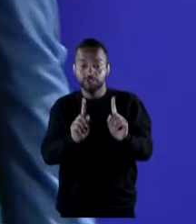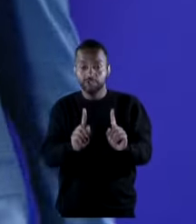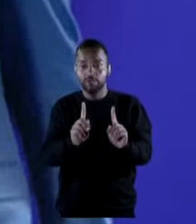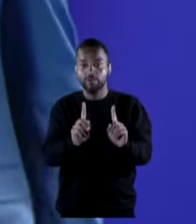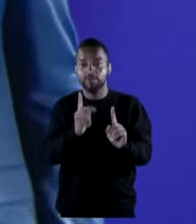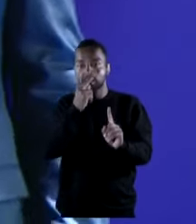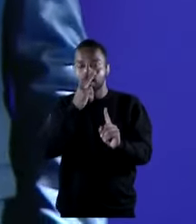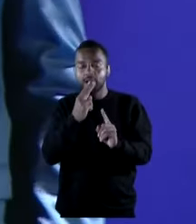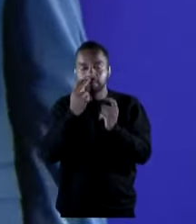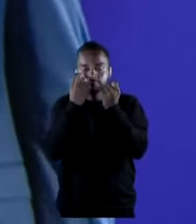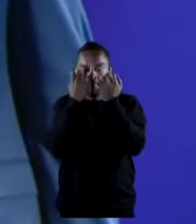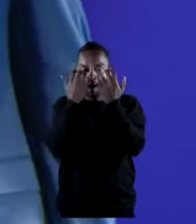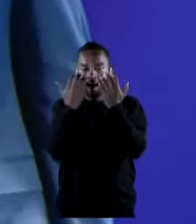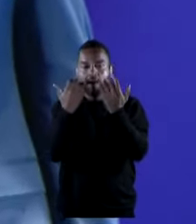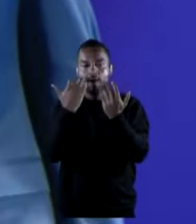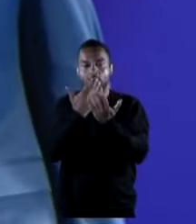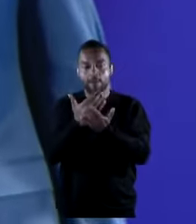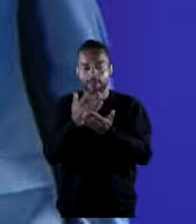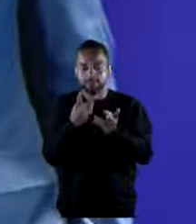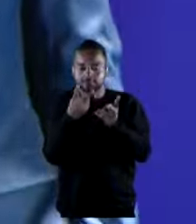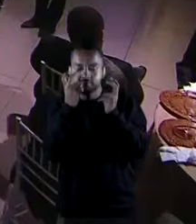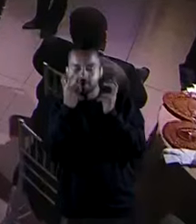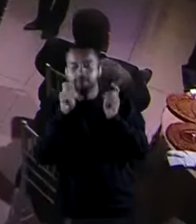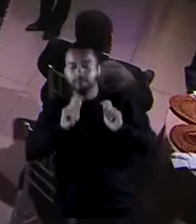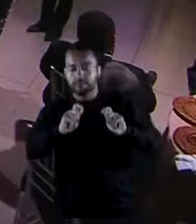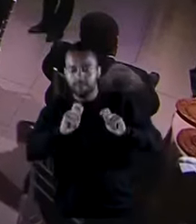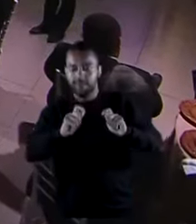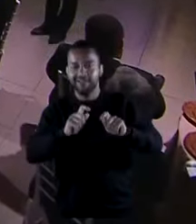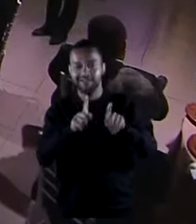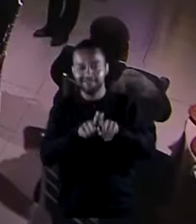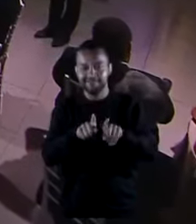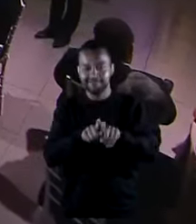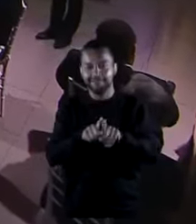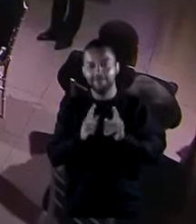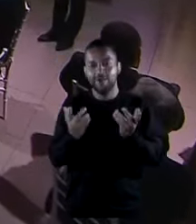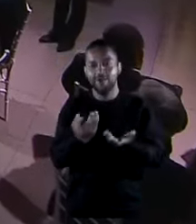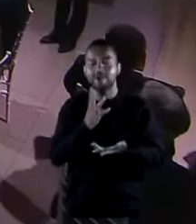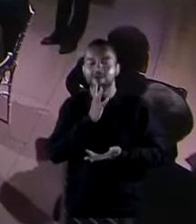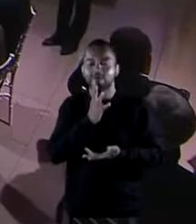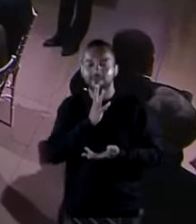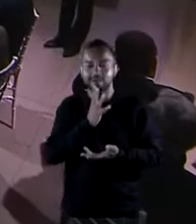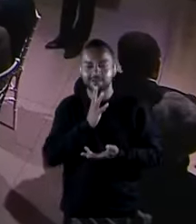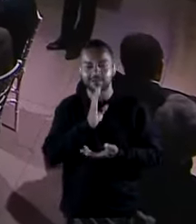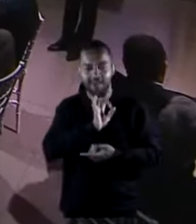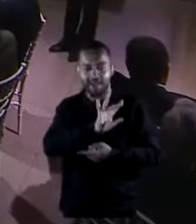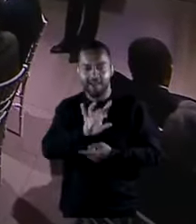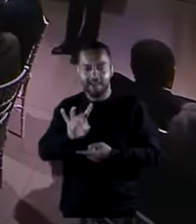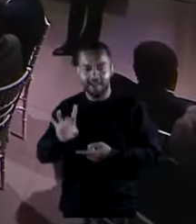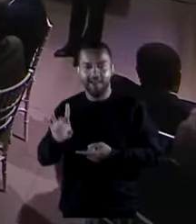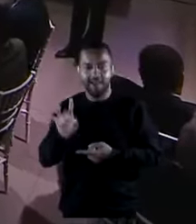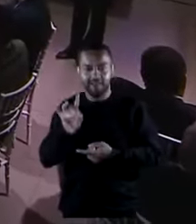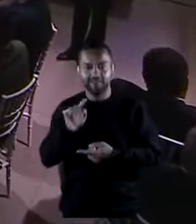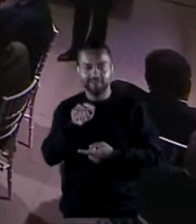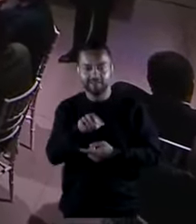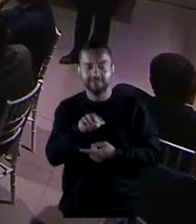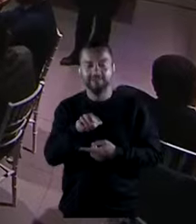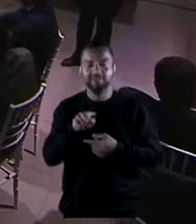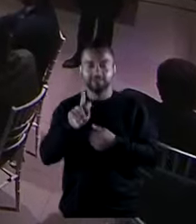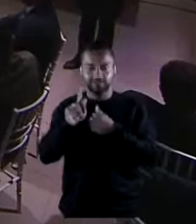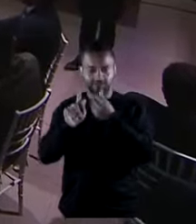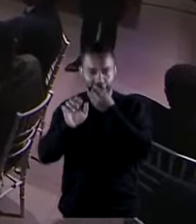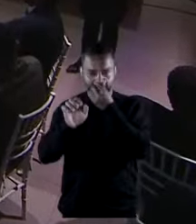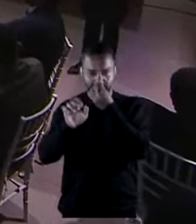que começa a brilhar, que a gente percebe logo. Maravilha. Então, vamos conhecer aqui os indicados, as estrelas. Nós temos o Gé da Ponte